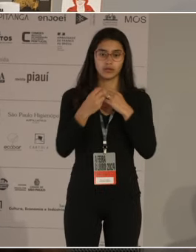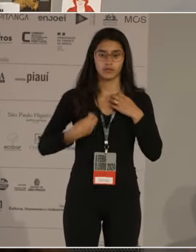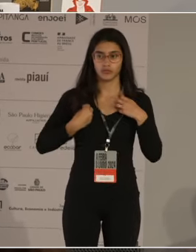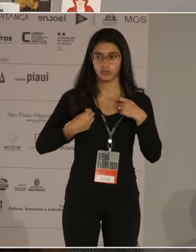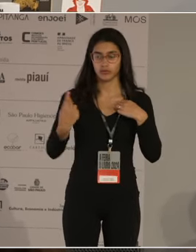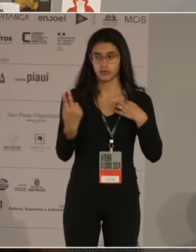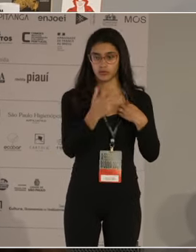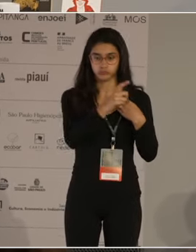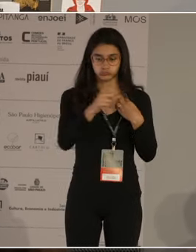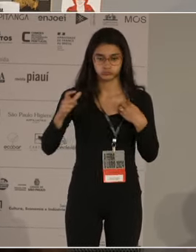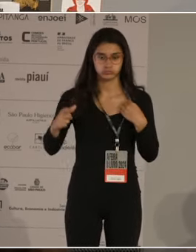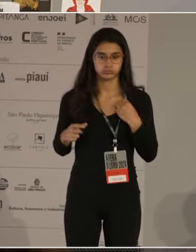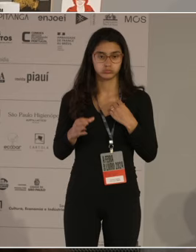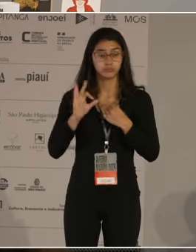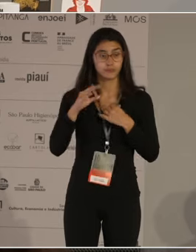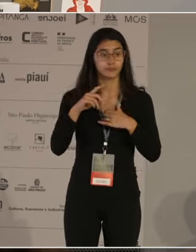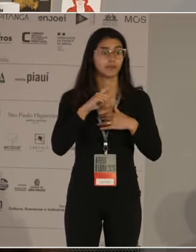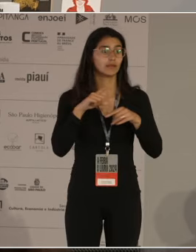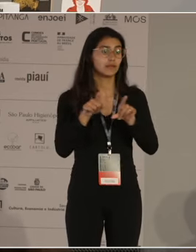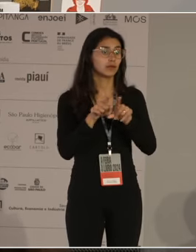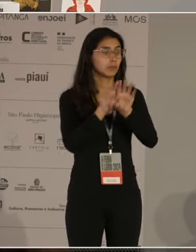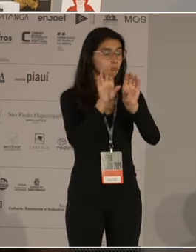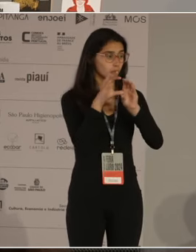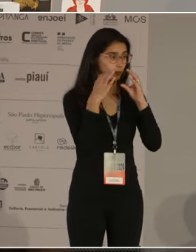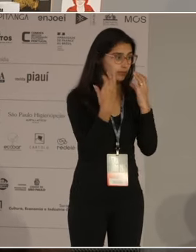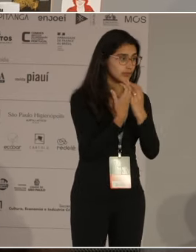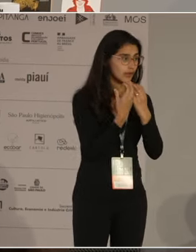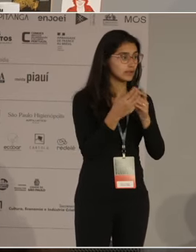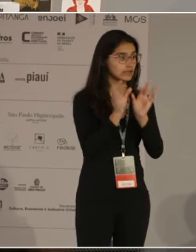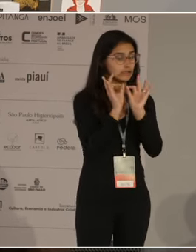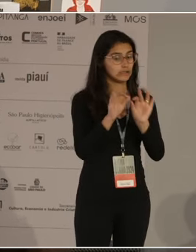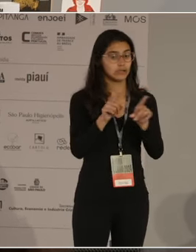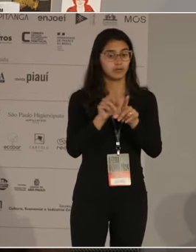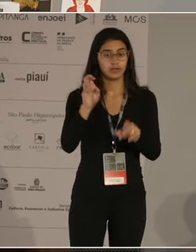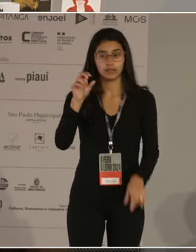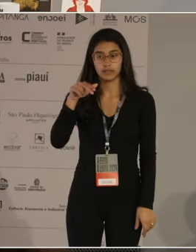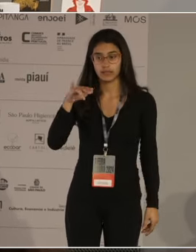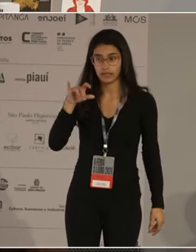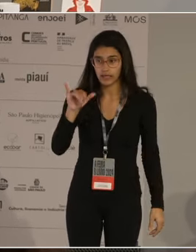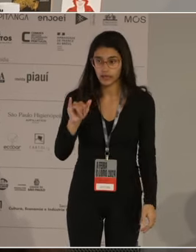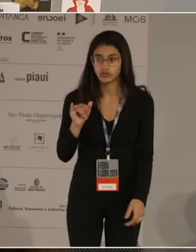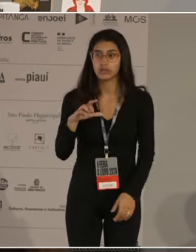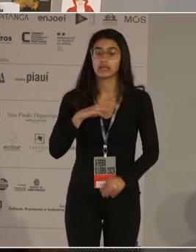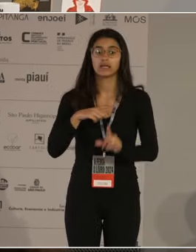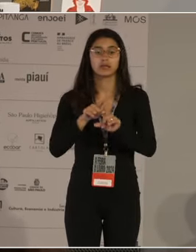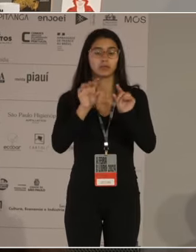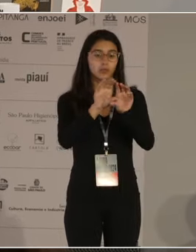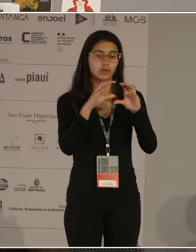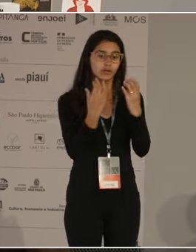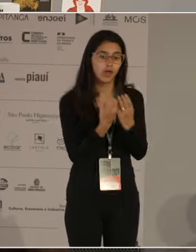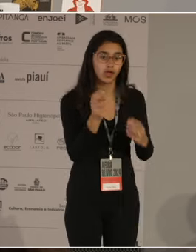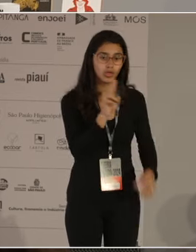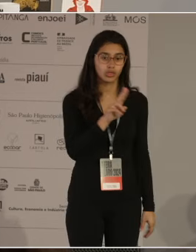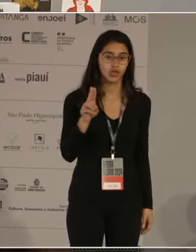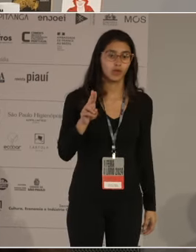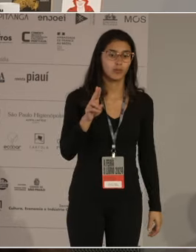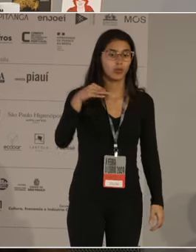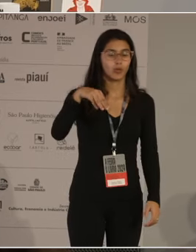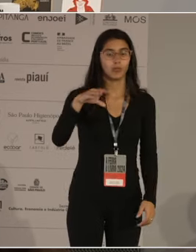naqueles locais. Exato. Tem até uma comunidade, para ser justa com a Nied, né, tem a comunidade que chama